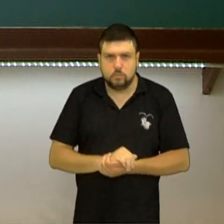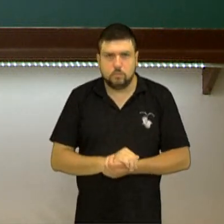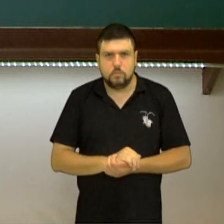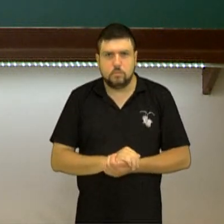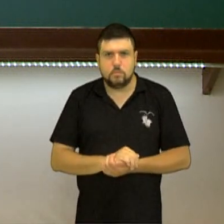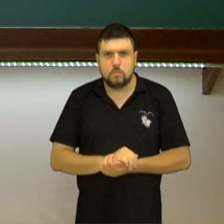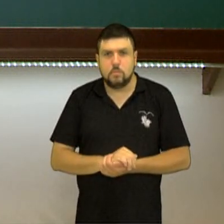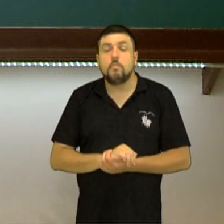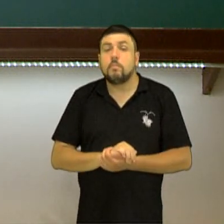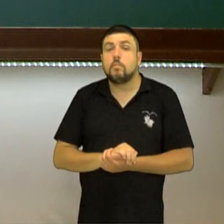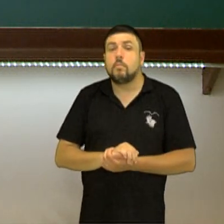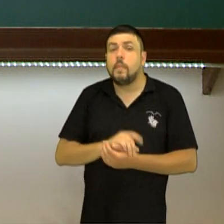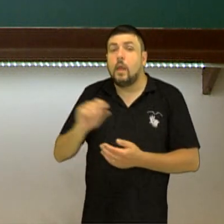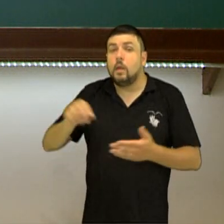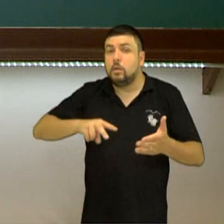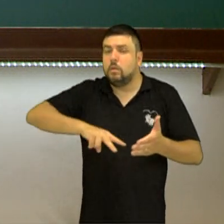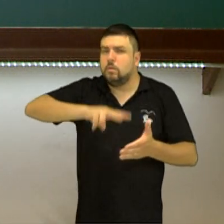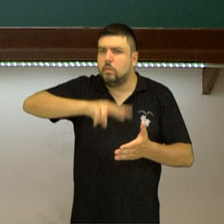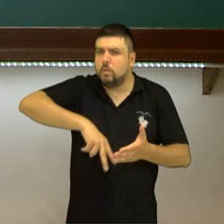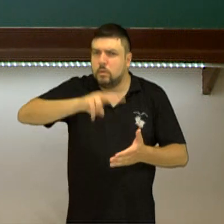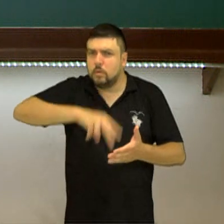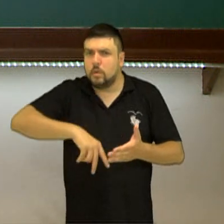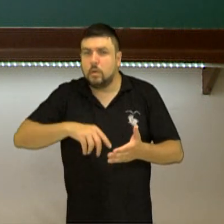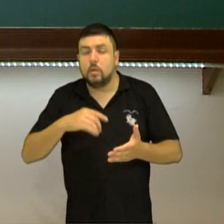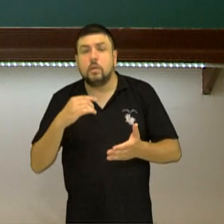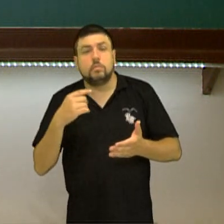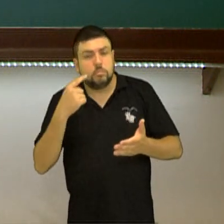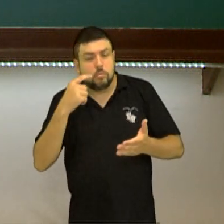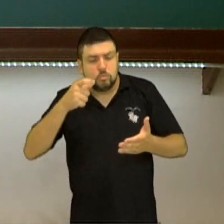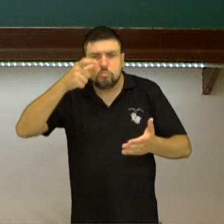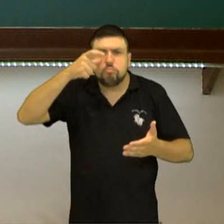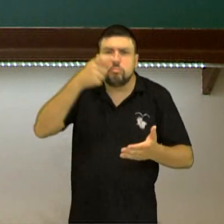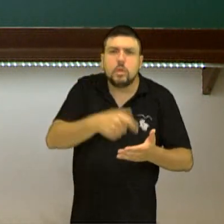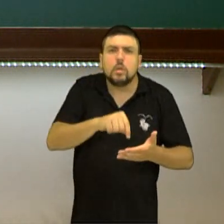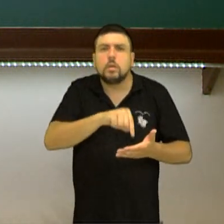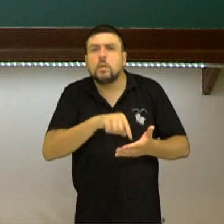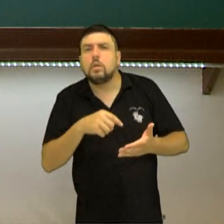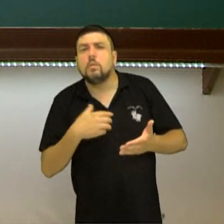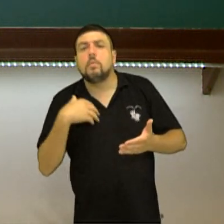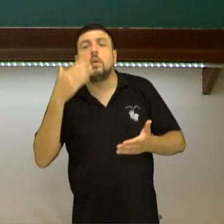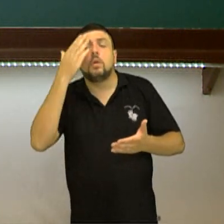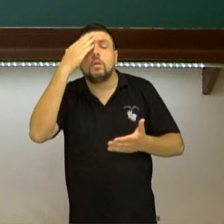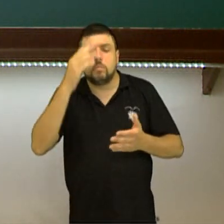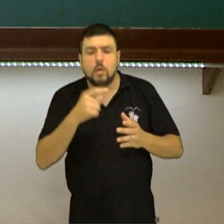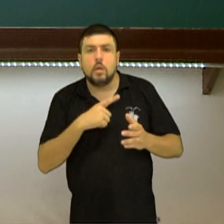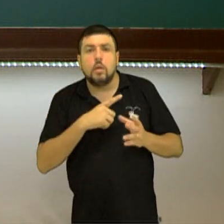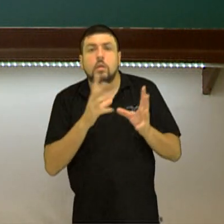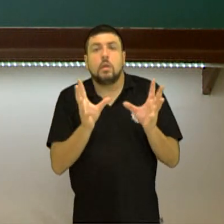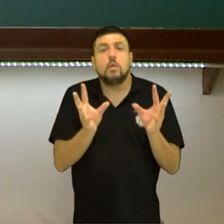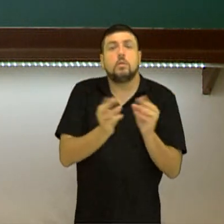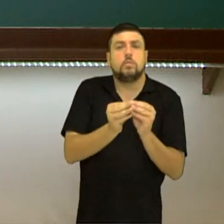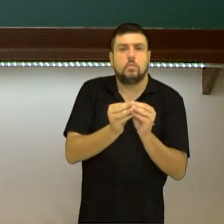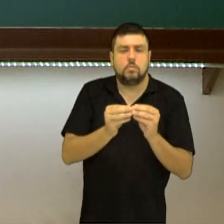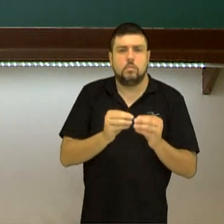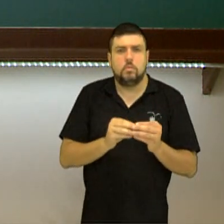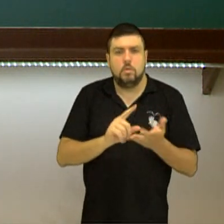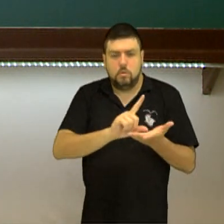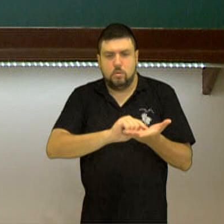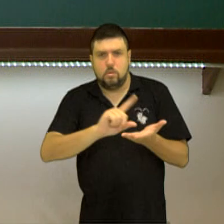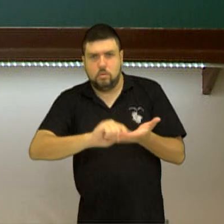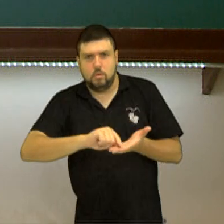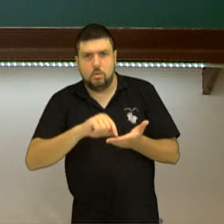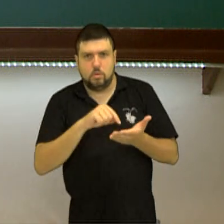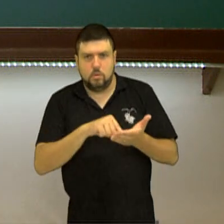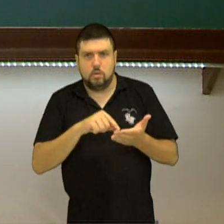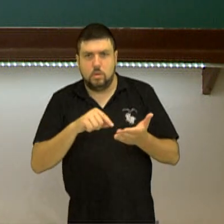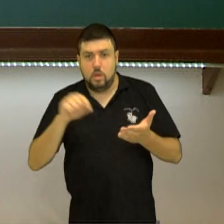ali, ele já dá uma olhadinha, e aí ele vê se ele vai detalhar, estudar todo o artigo, ok? Então é como se fosse uma apresentação de um livro,